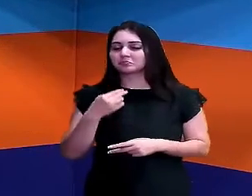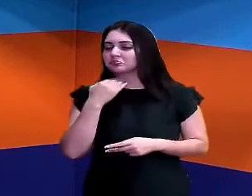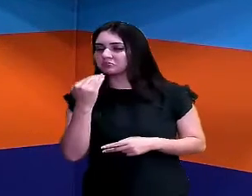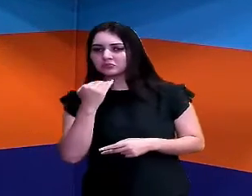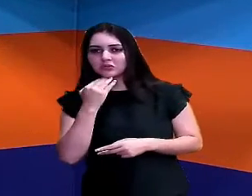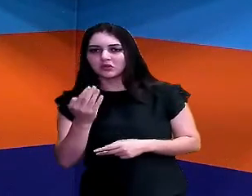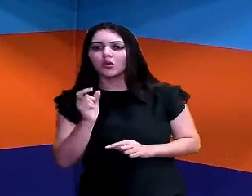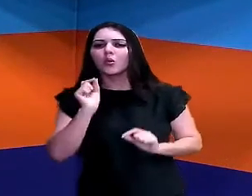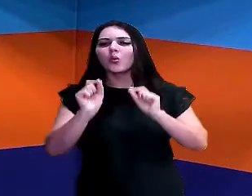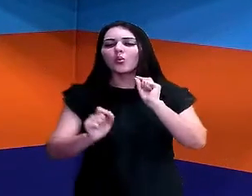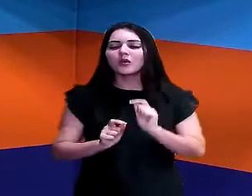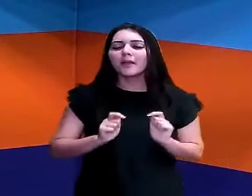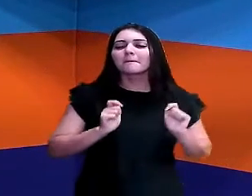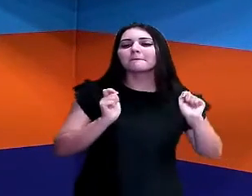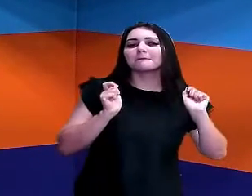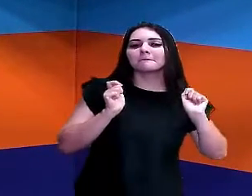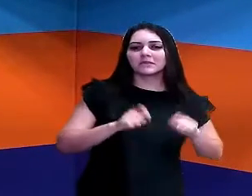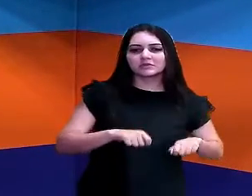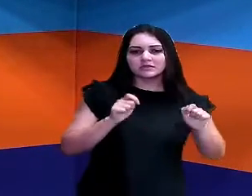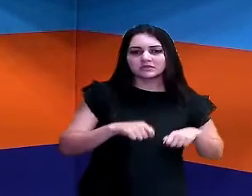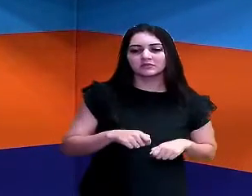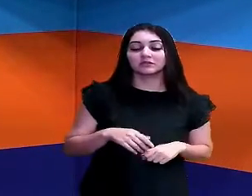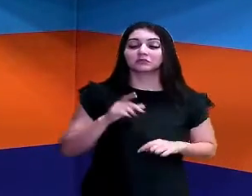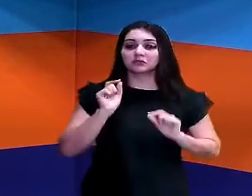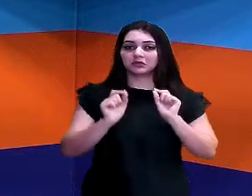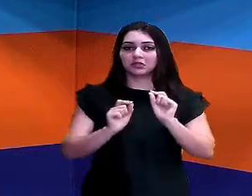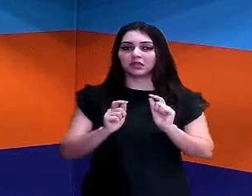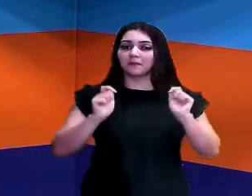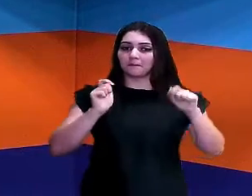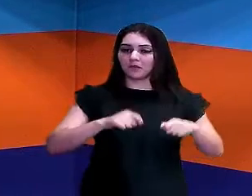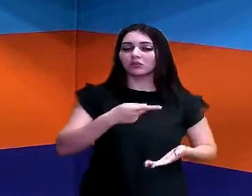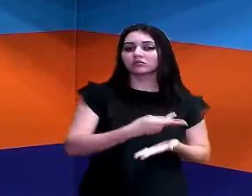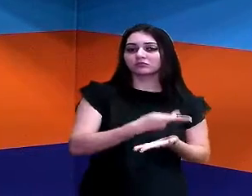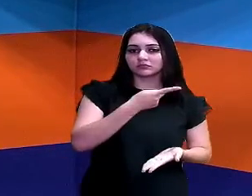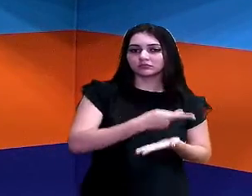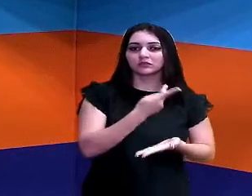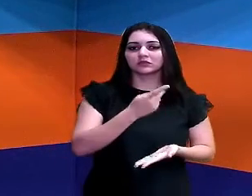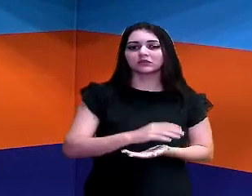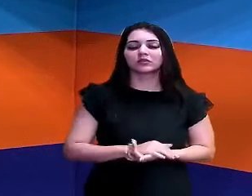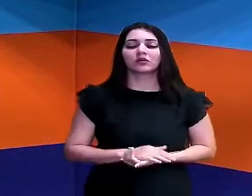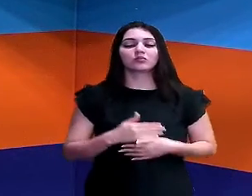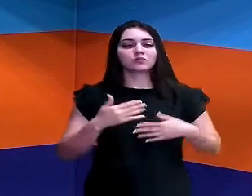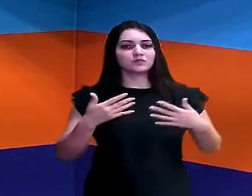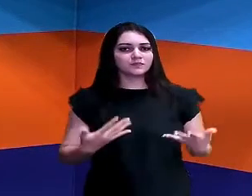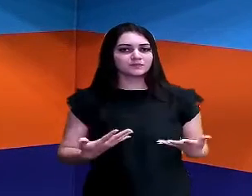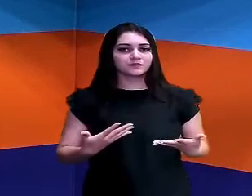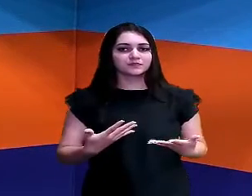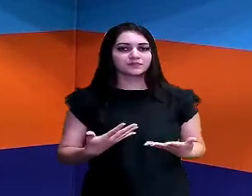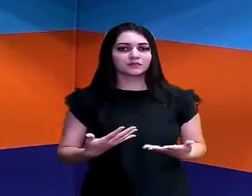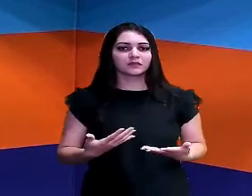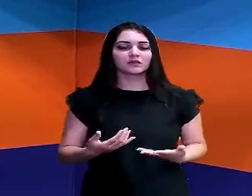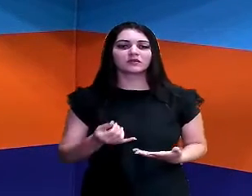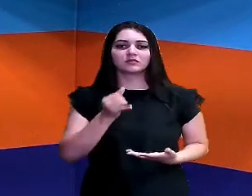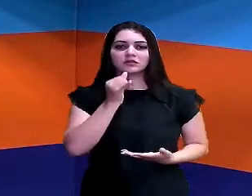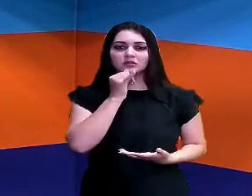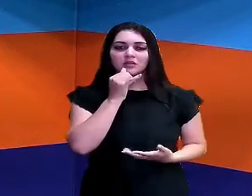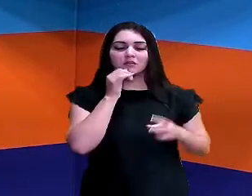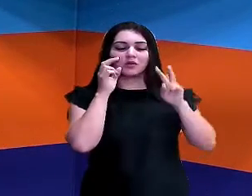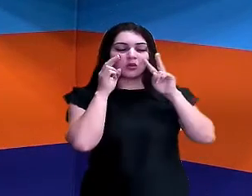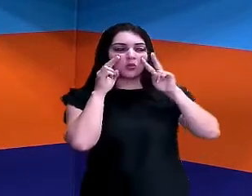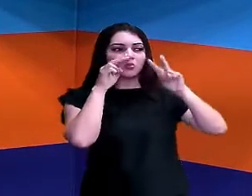uma situação possível? É aquela que pode acontecer. Ou seja, eu olho pela